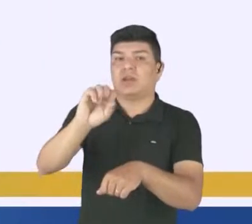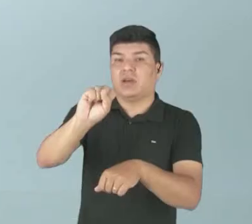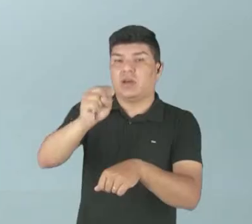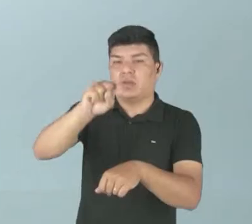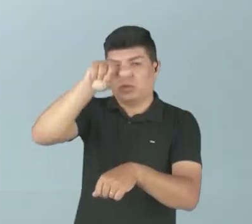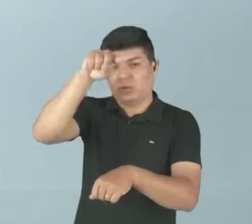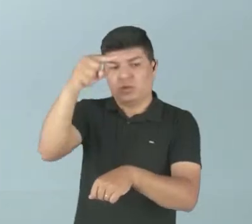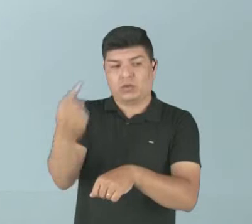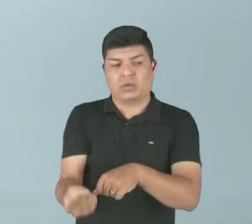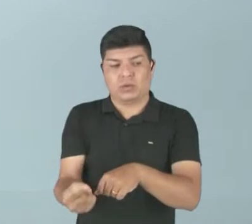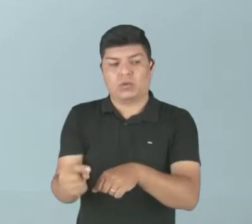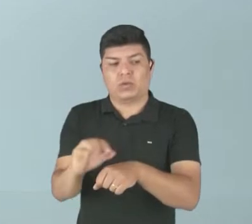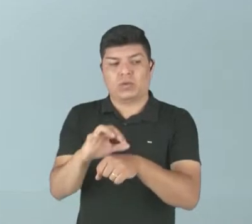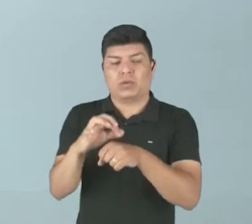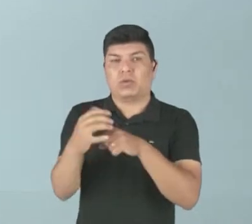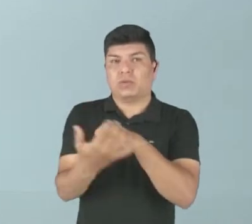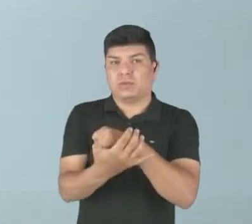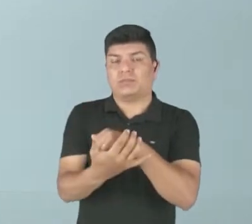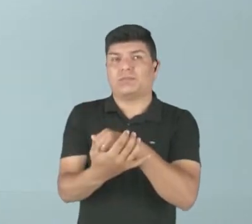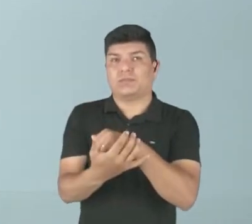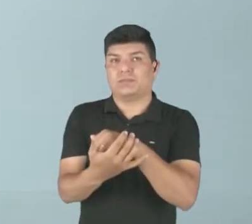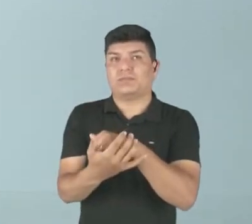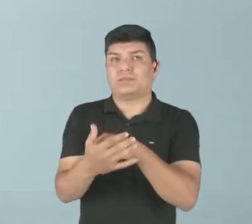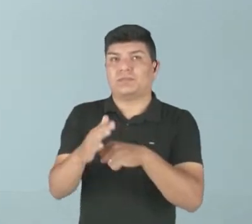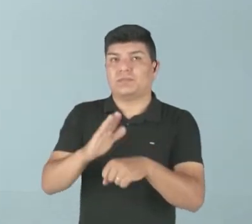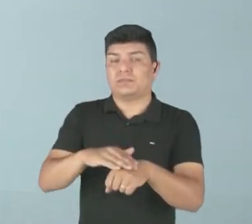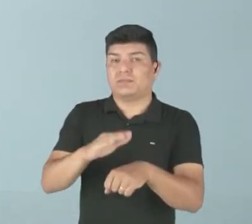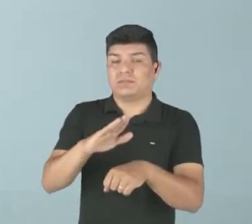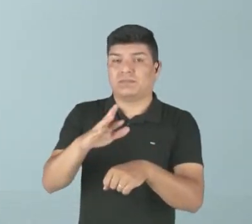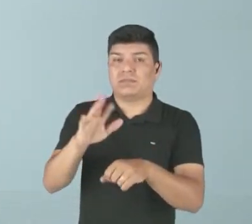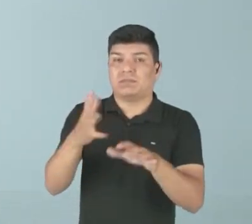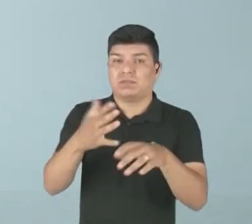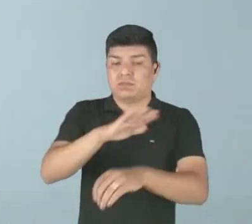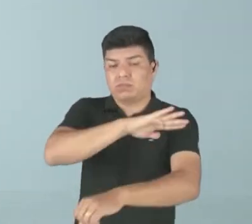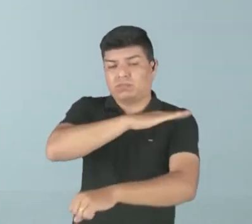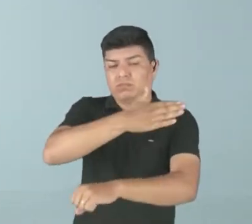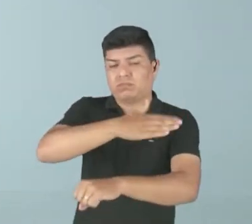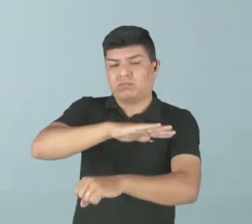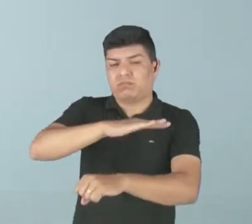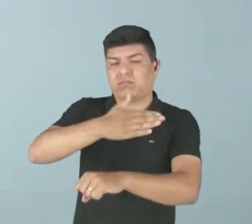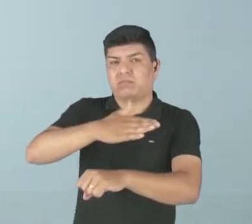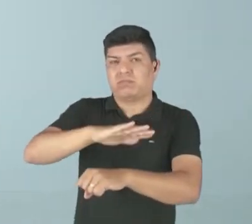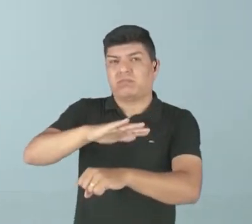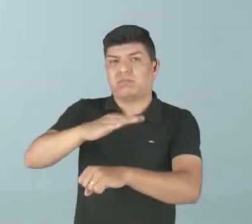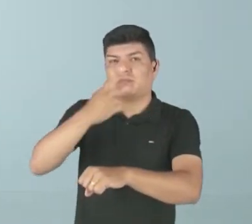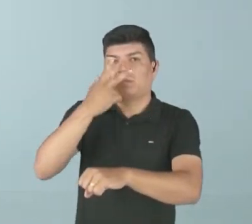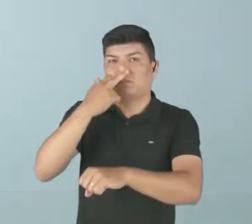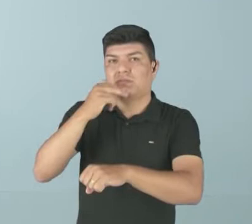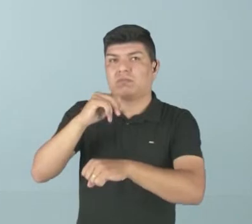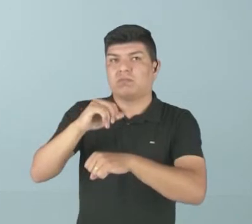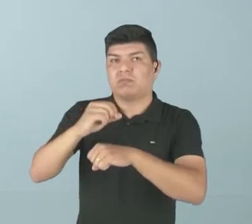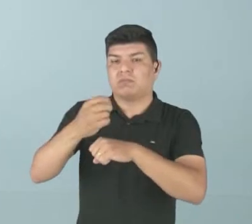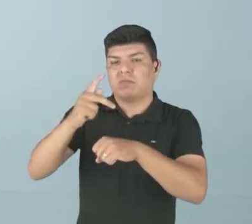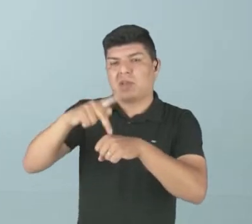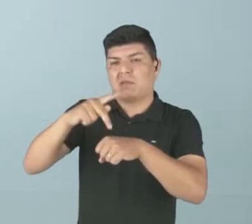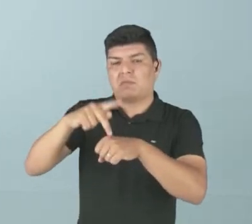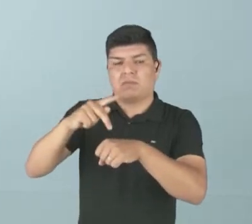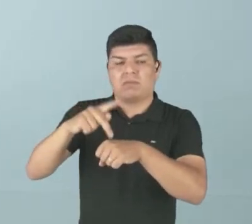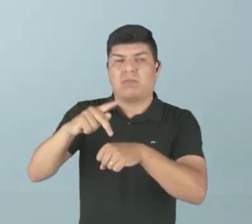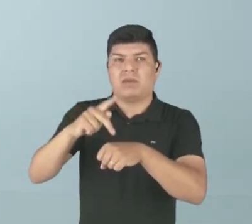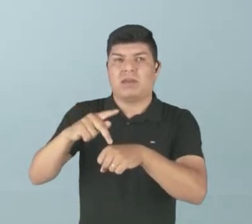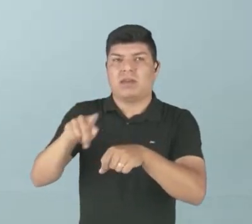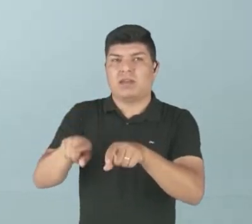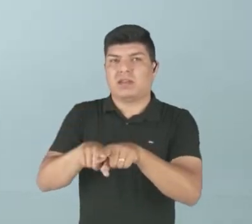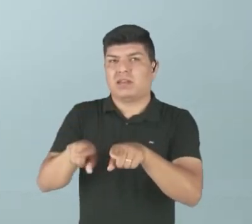8.000 metros de altura. Então, quando já é um relevo desgastado, como se fosse uma pedra qualquer ou até